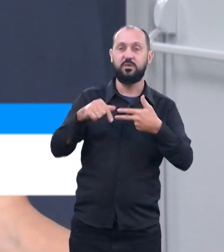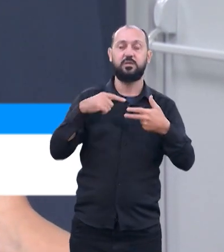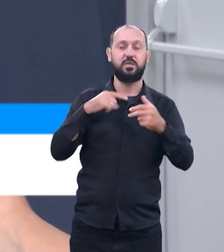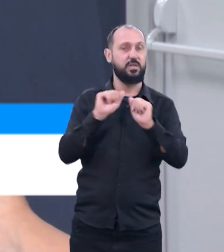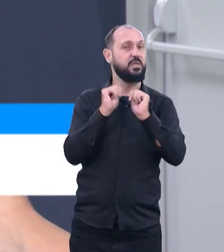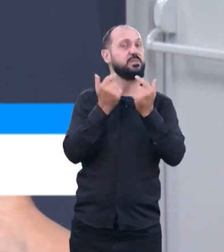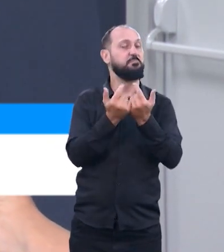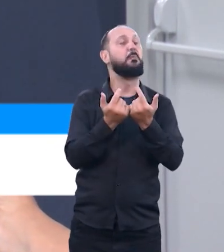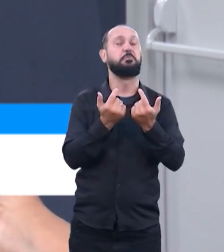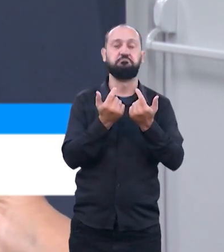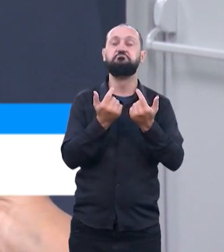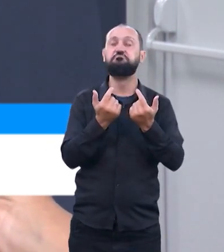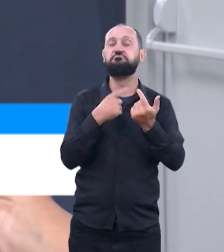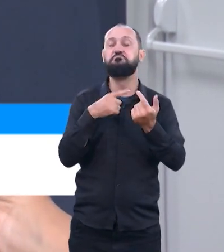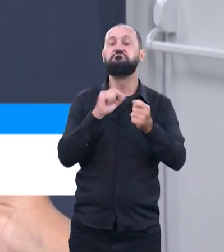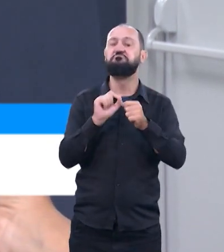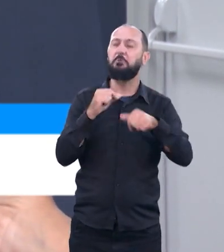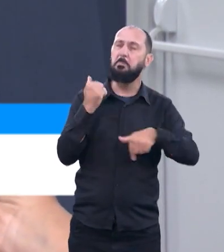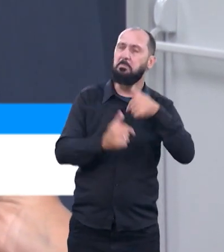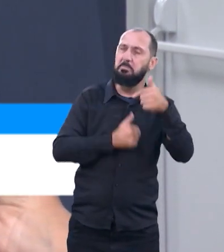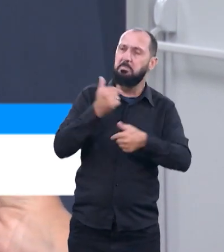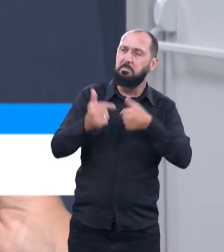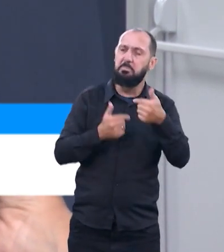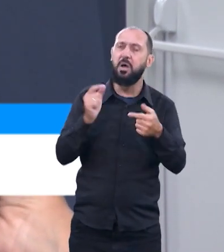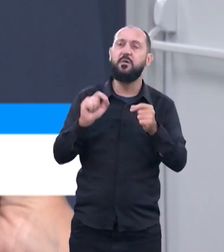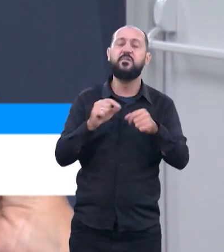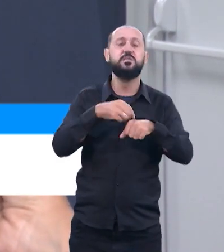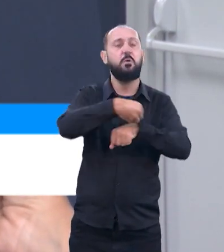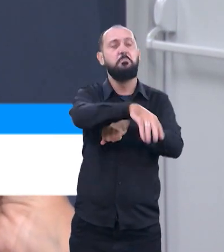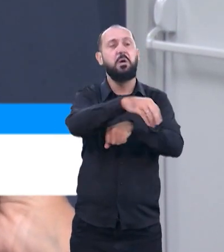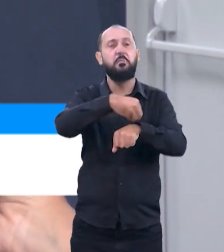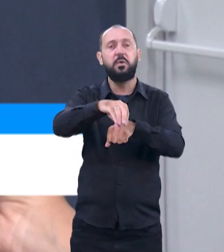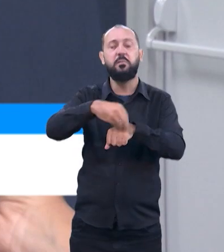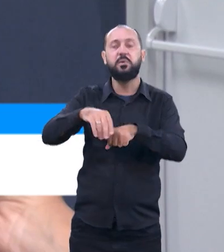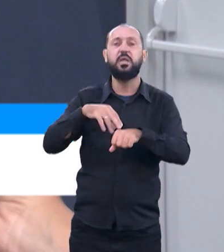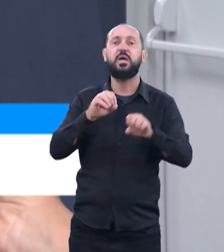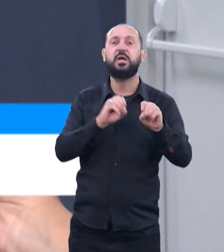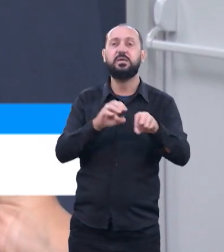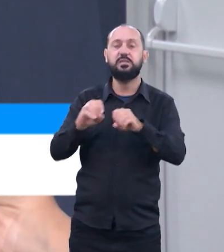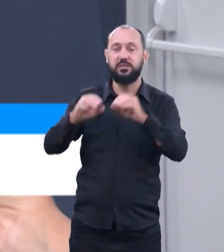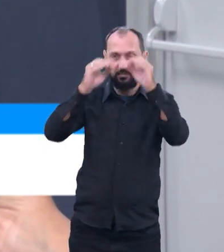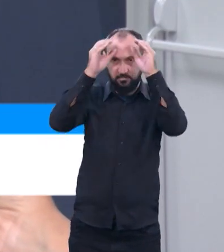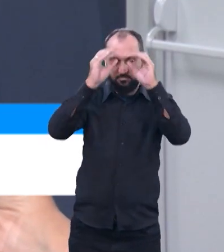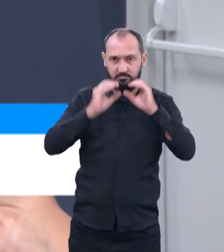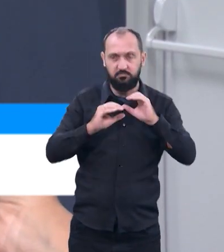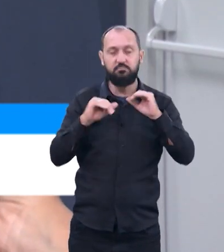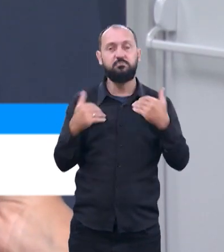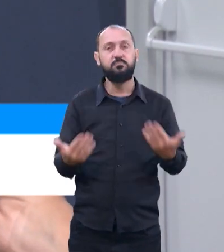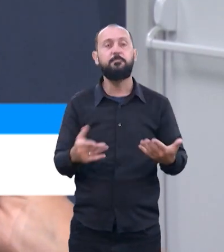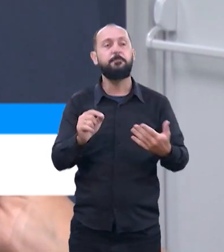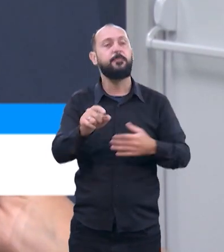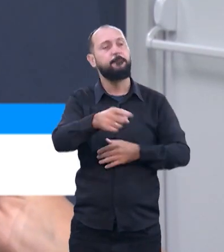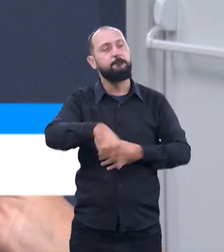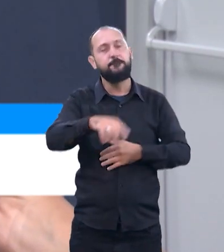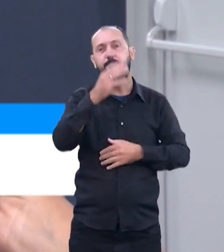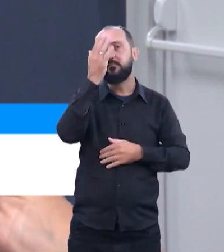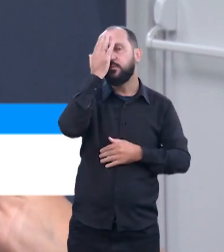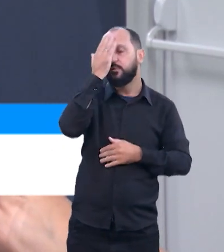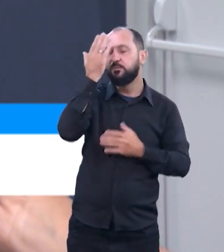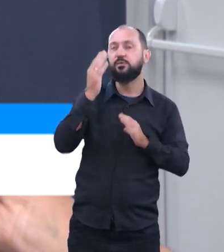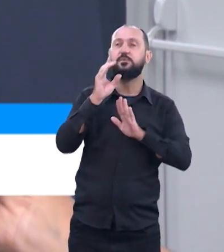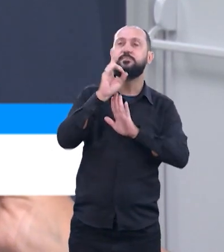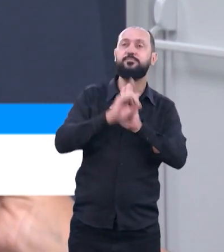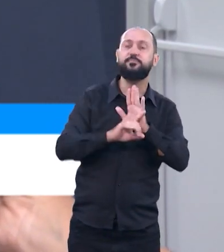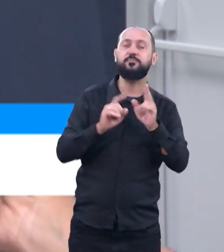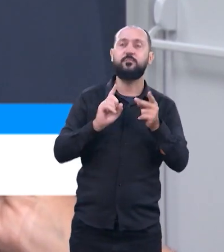aqui na Assembleia, né? Onde faz um trabalho exatamente levando uma educação cidadã, ou seja, para as pessoas saberem